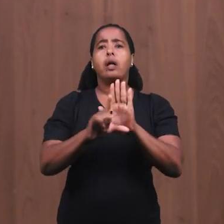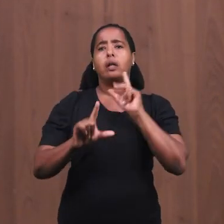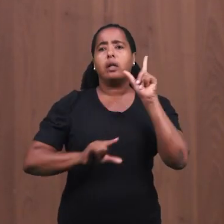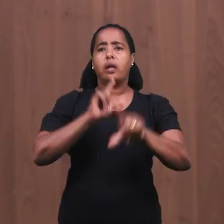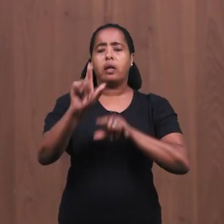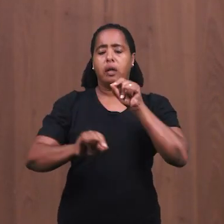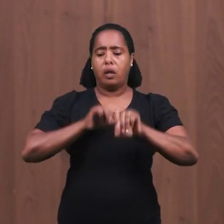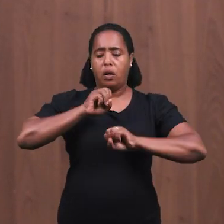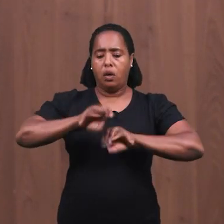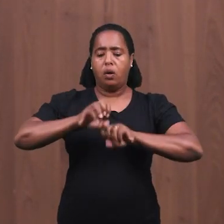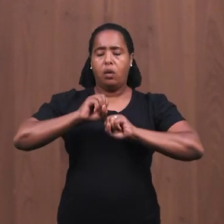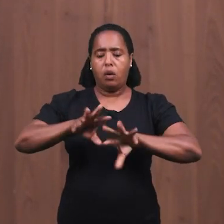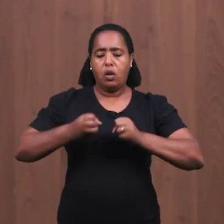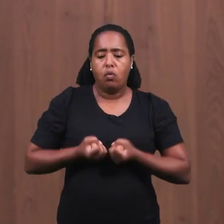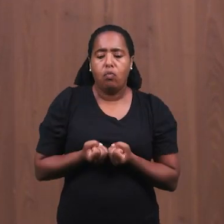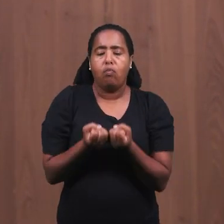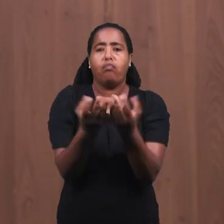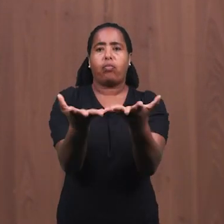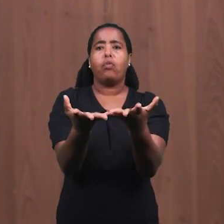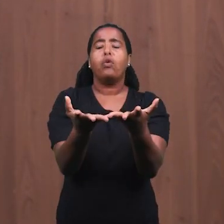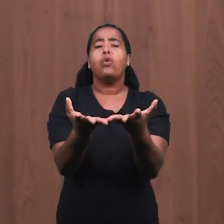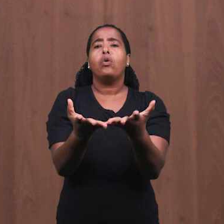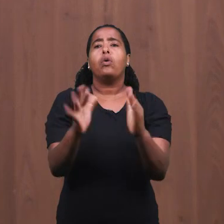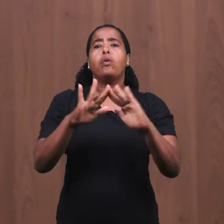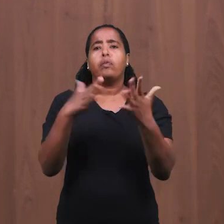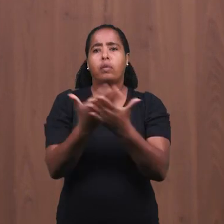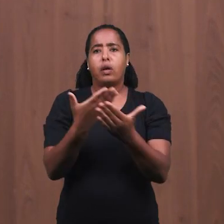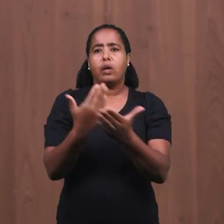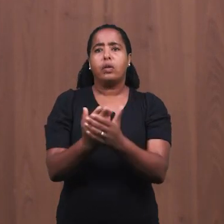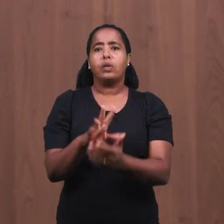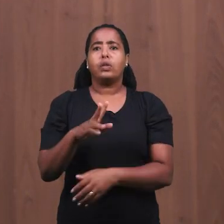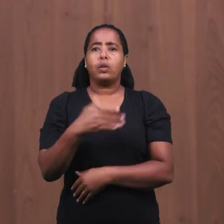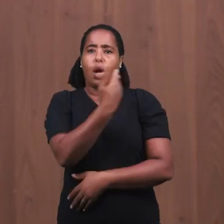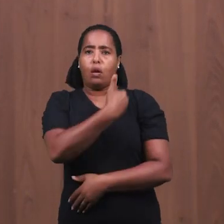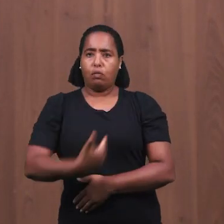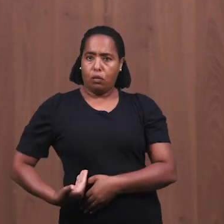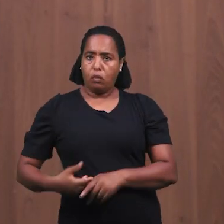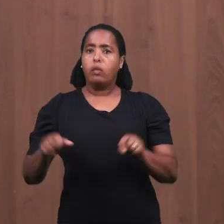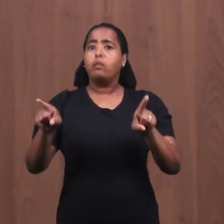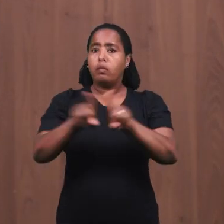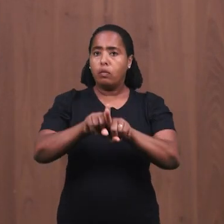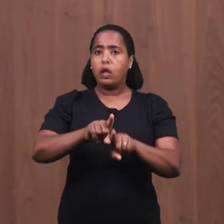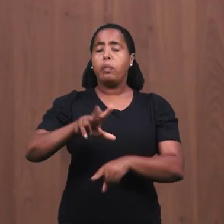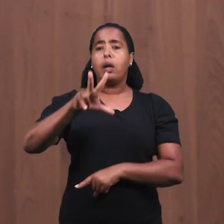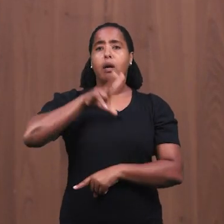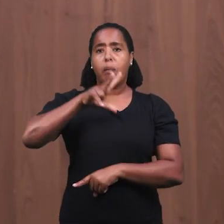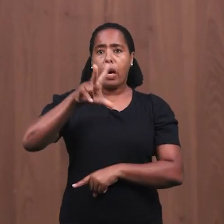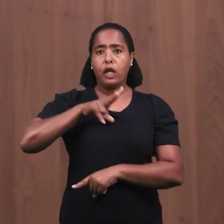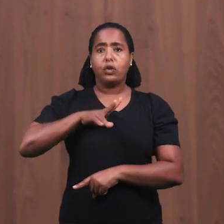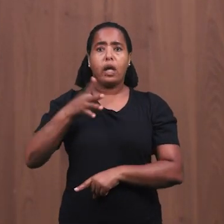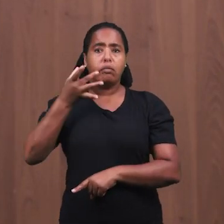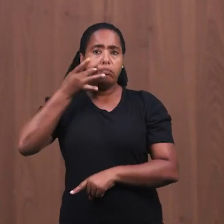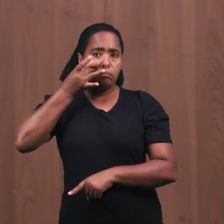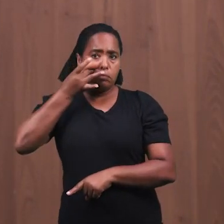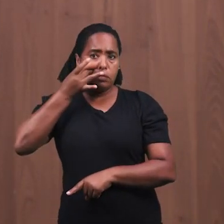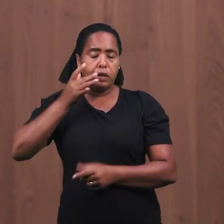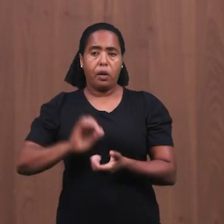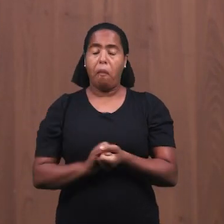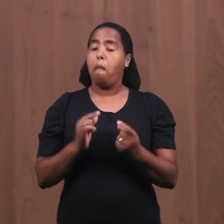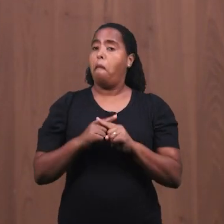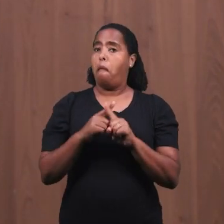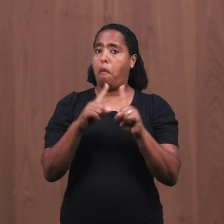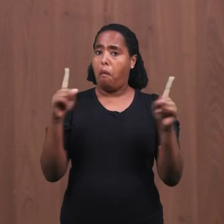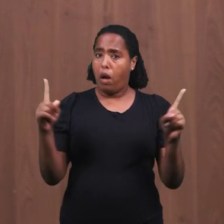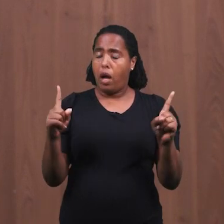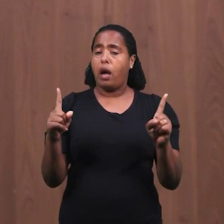ser ofertado nas escolas, tanto nas públicas como nas particulares, de modo presencial.